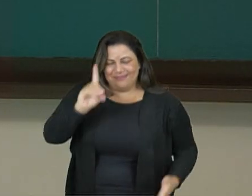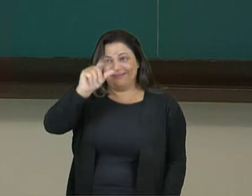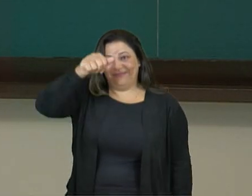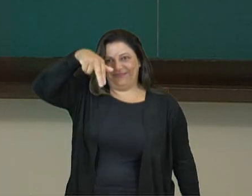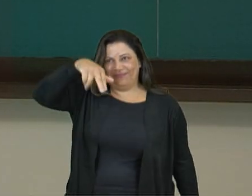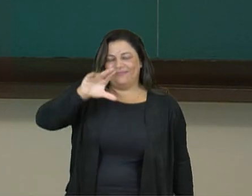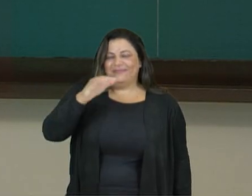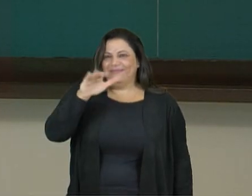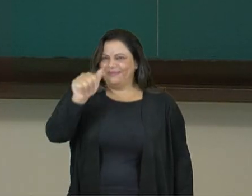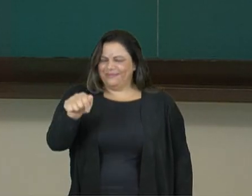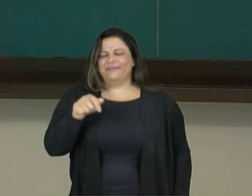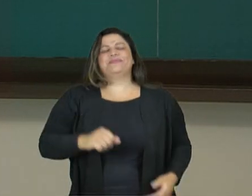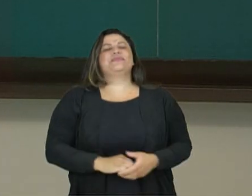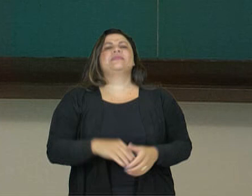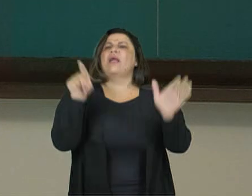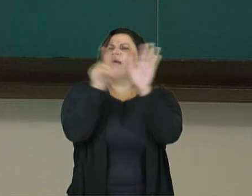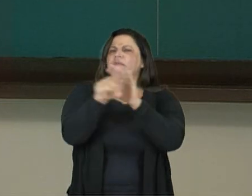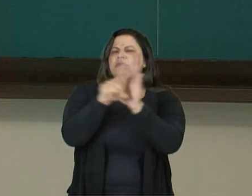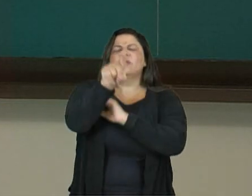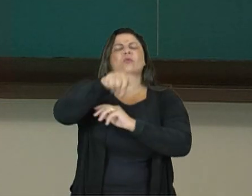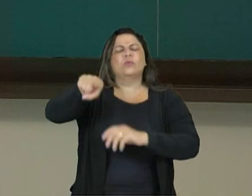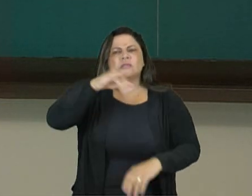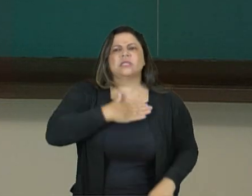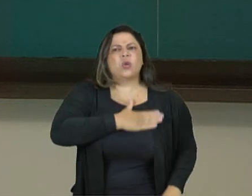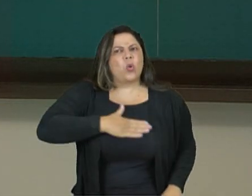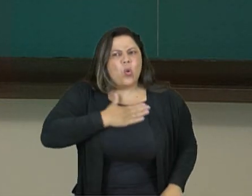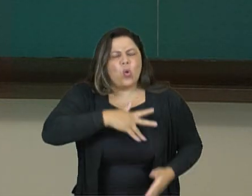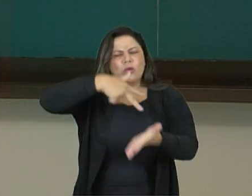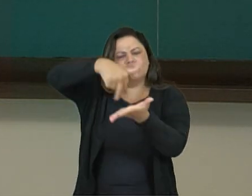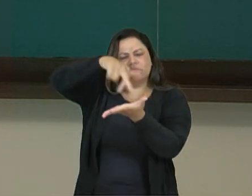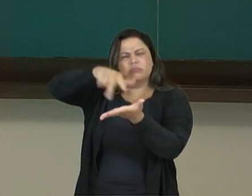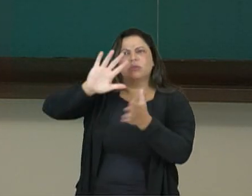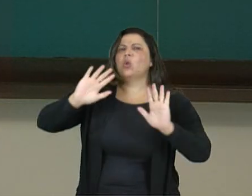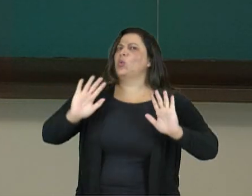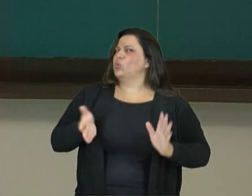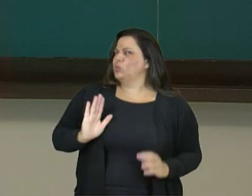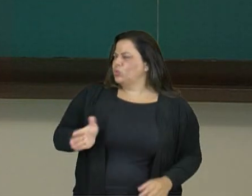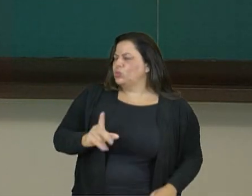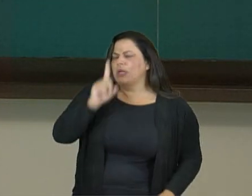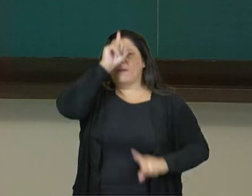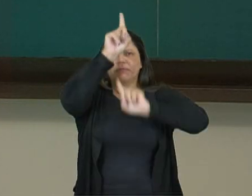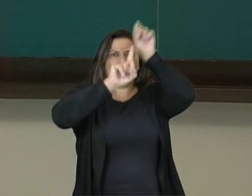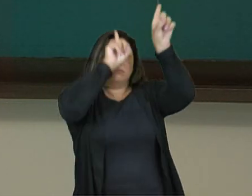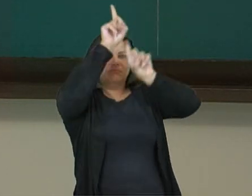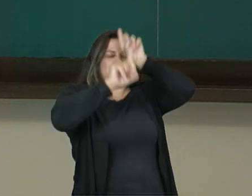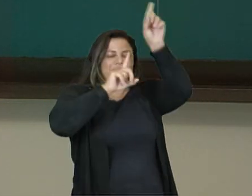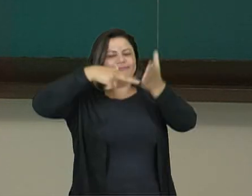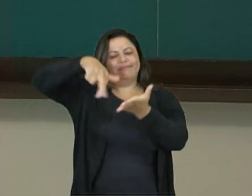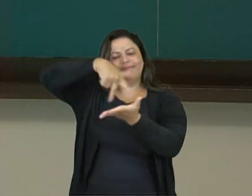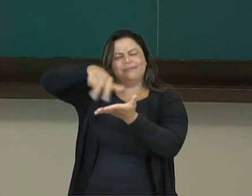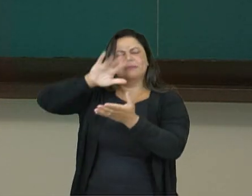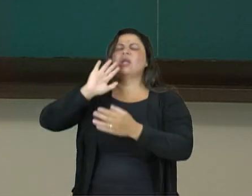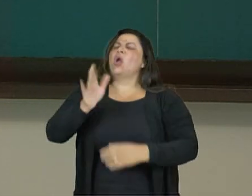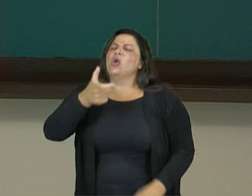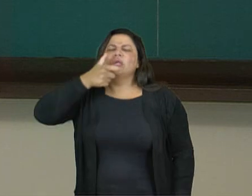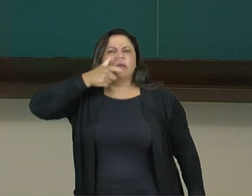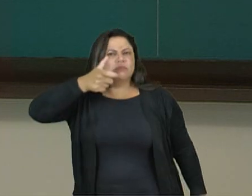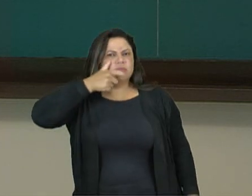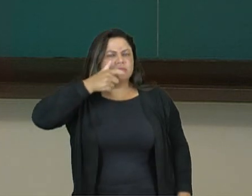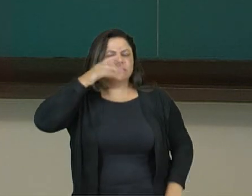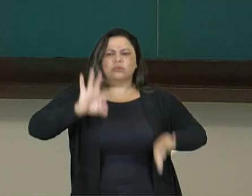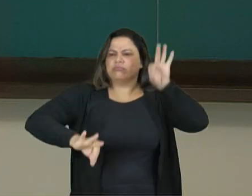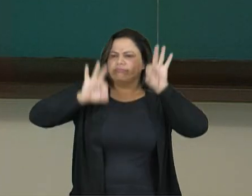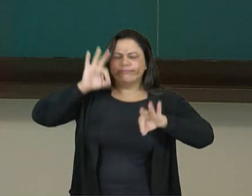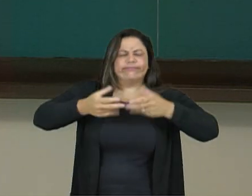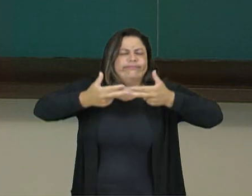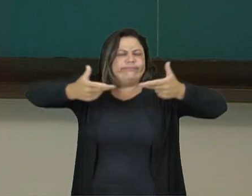Você gosta de dançar? Já criou alguma coreografia? Já assistiu a um espetáculo de dança? Pensa